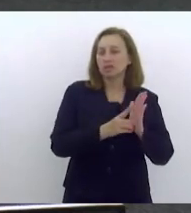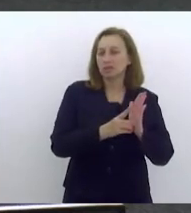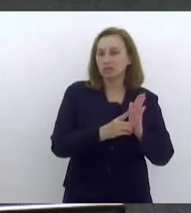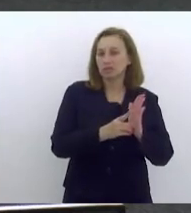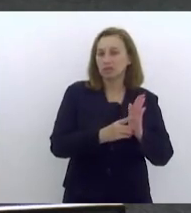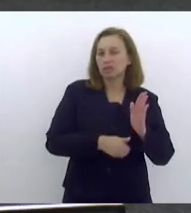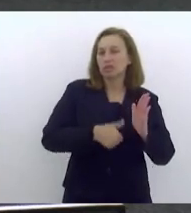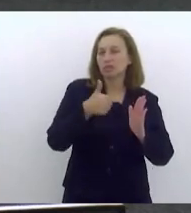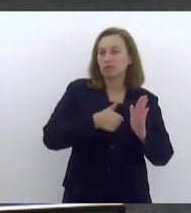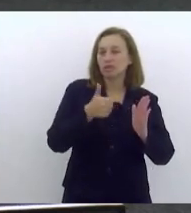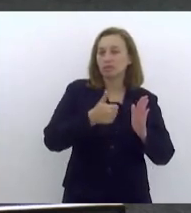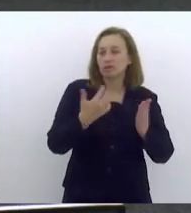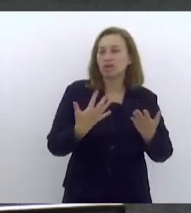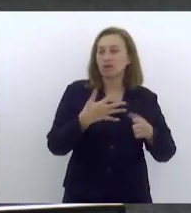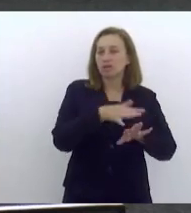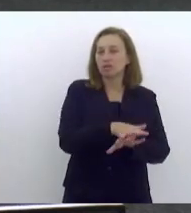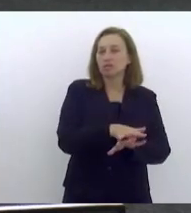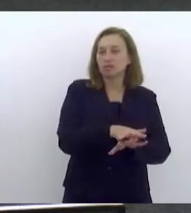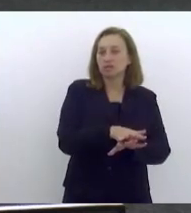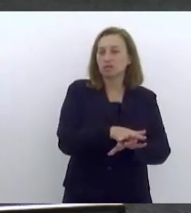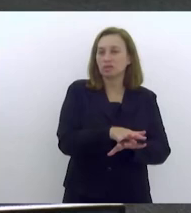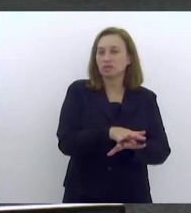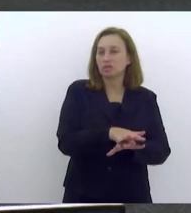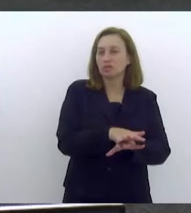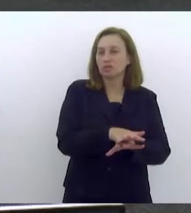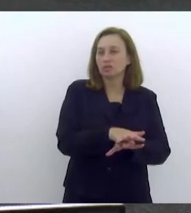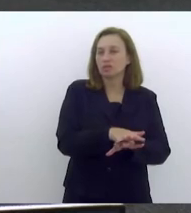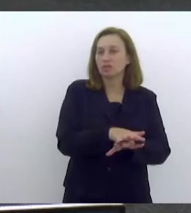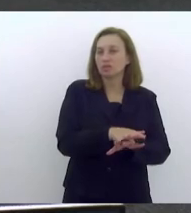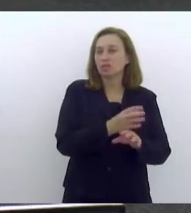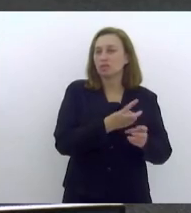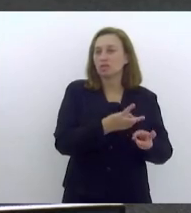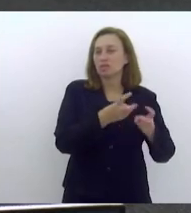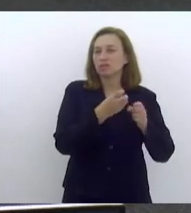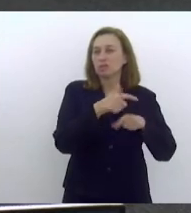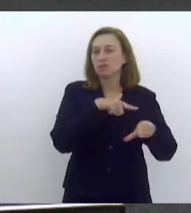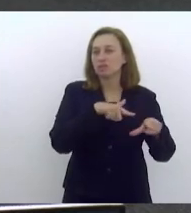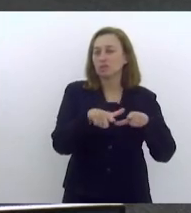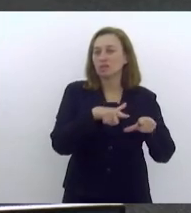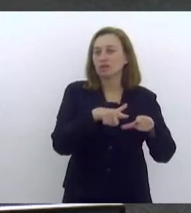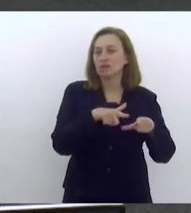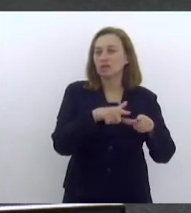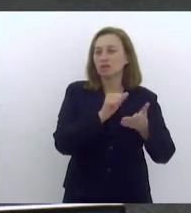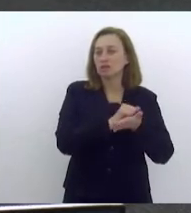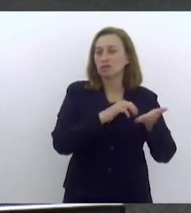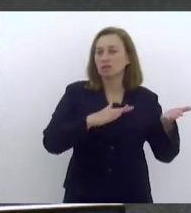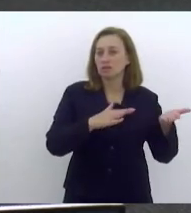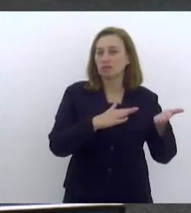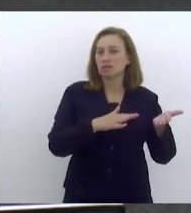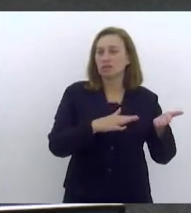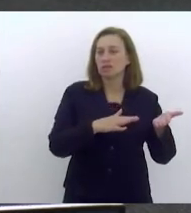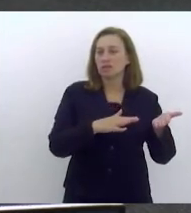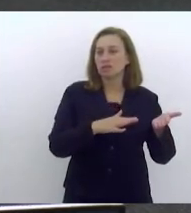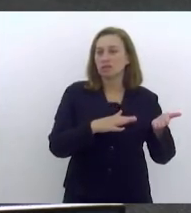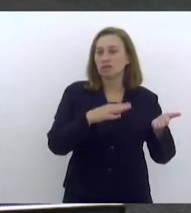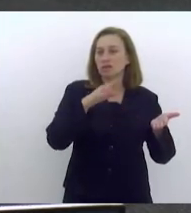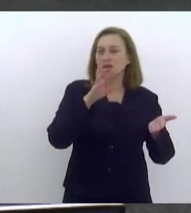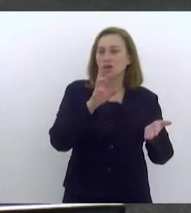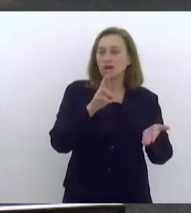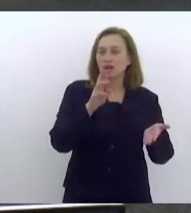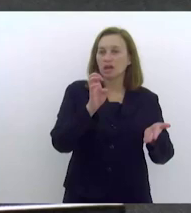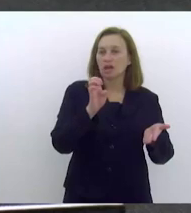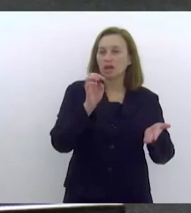da primeira inclusão da observação de exercício de atividade remunerada. Nós sabemos que tem